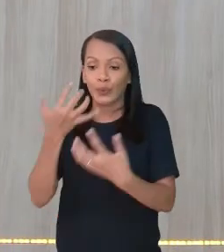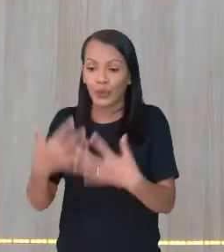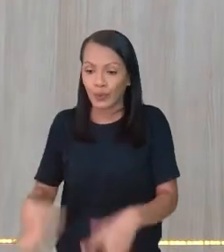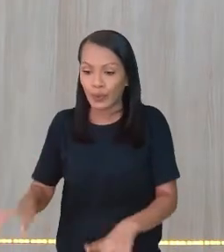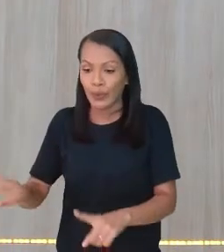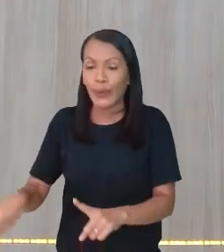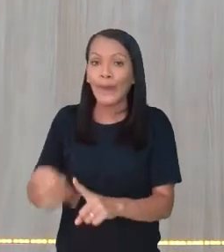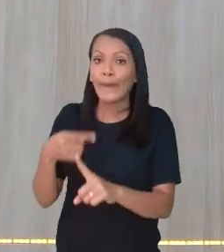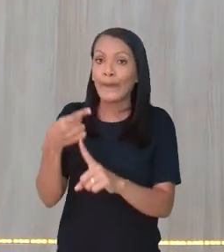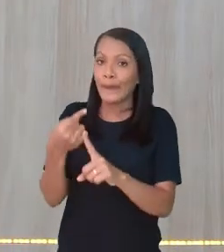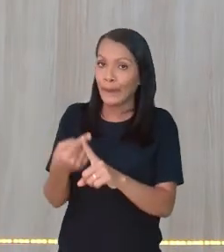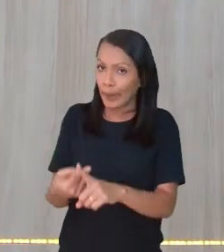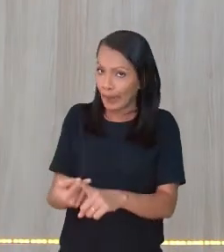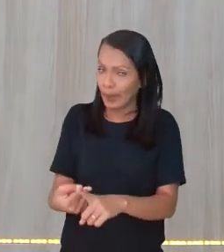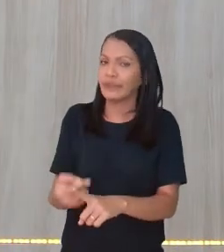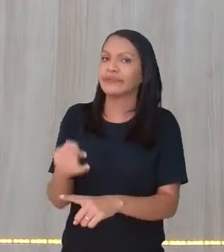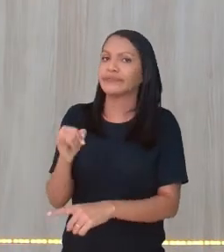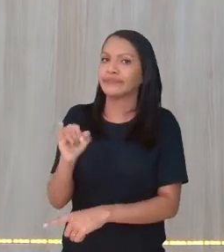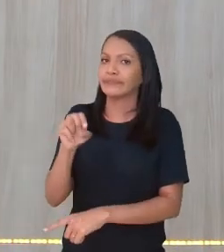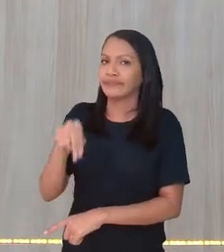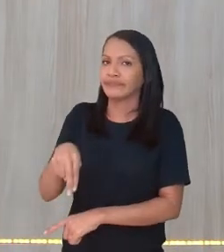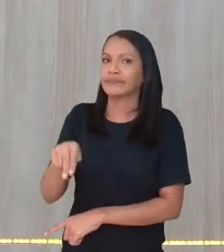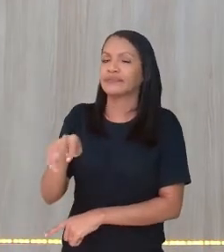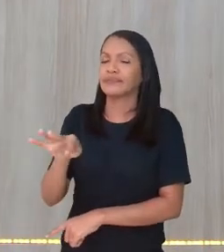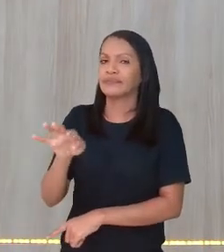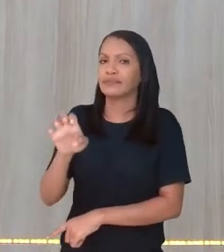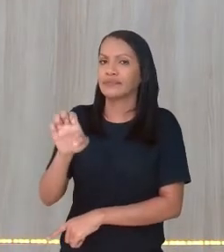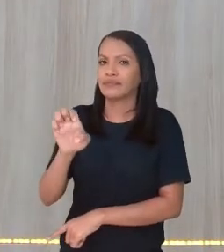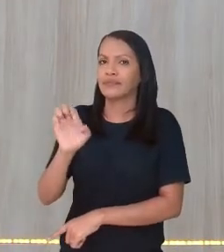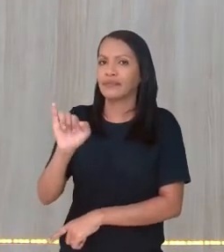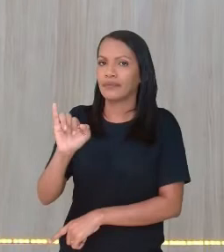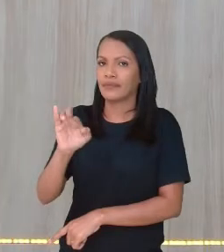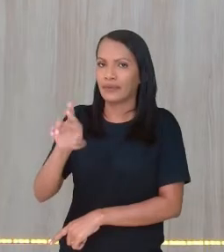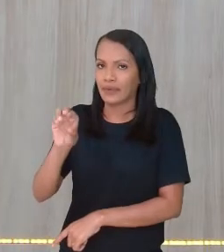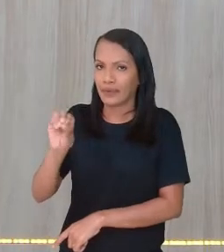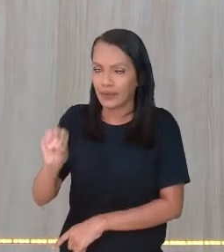aí probleminhas com a divisão. Certas